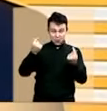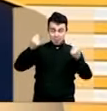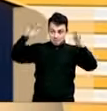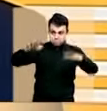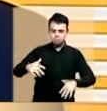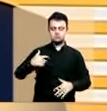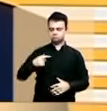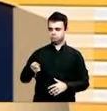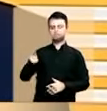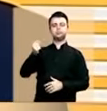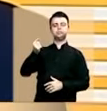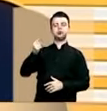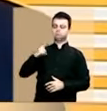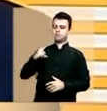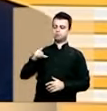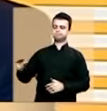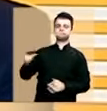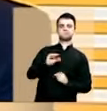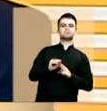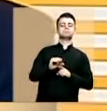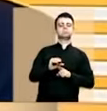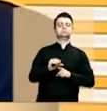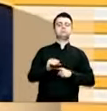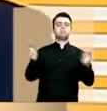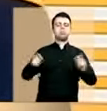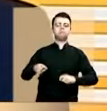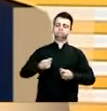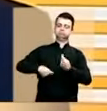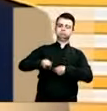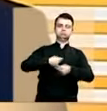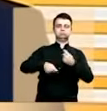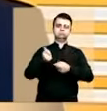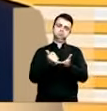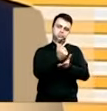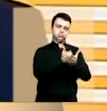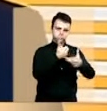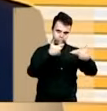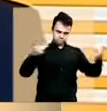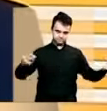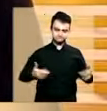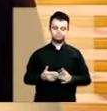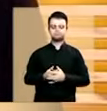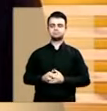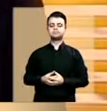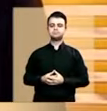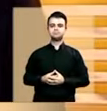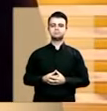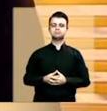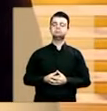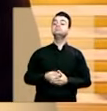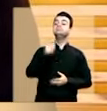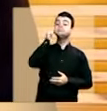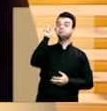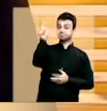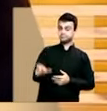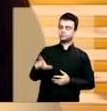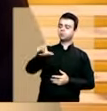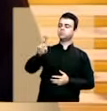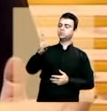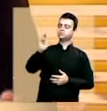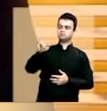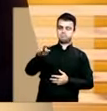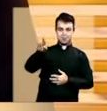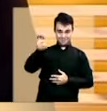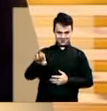de favor, você não vai ter que bater na porta de ninguém, porque você tem a sua fonte reservada. Ô Lucimeri, um dos